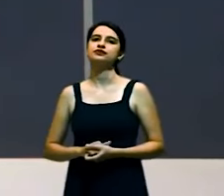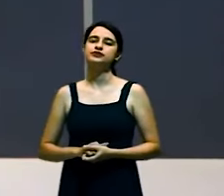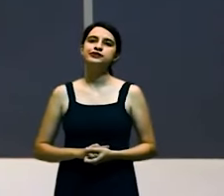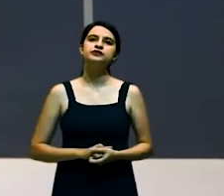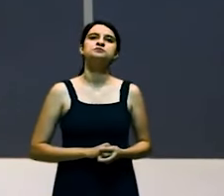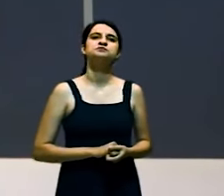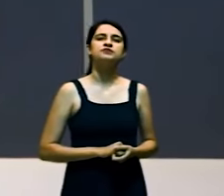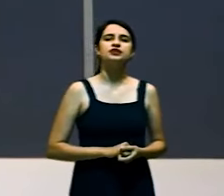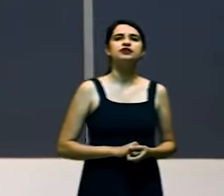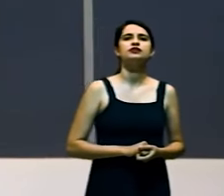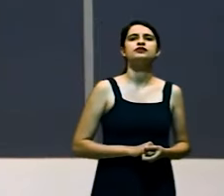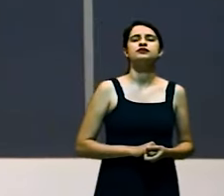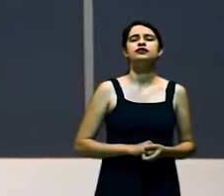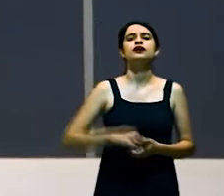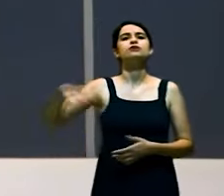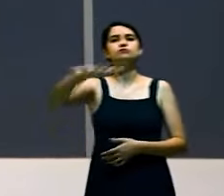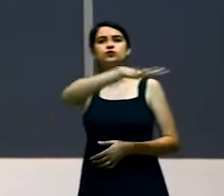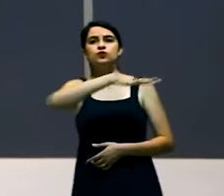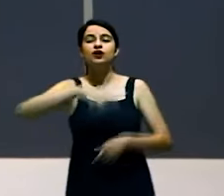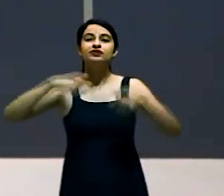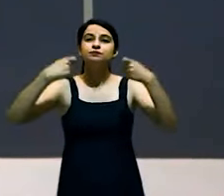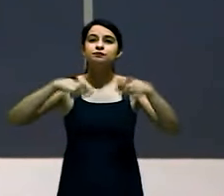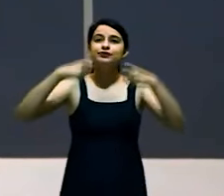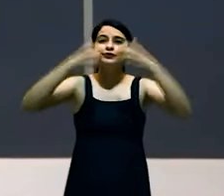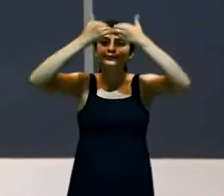Isso tem que estar bem fixo na sua mente, meu irmão.